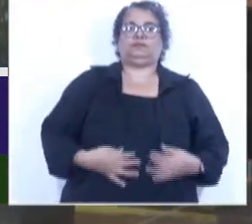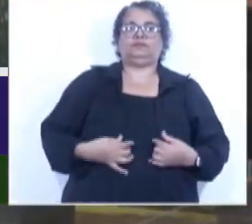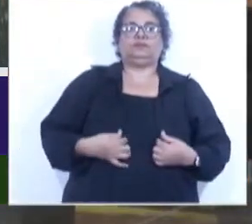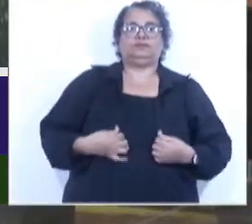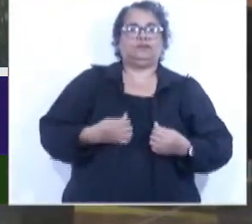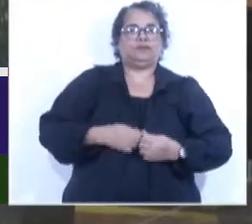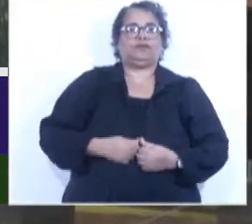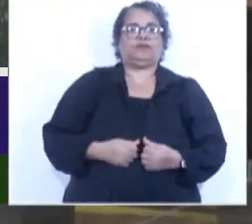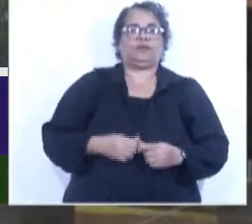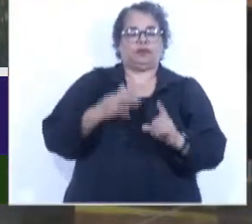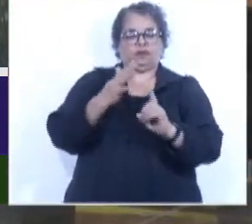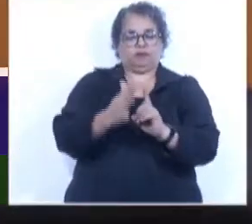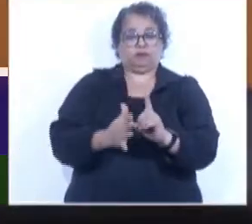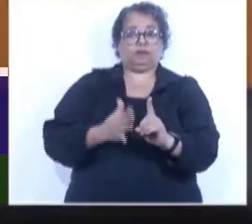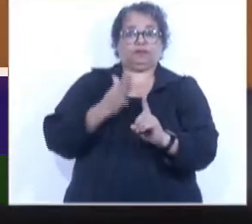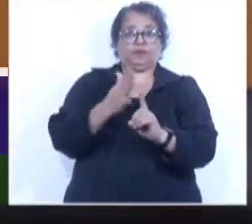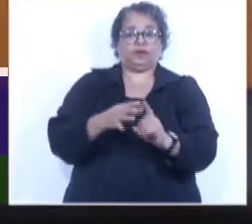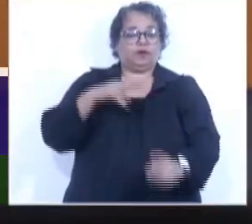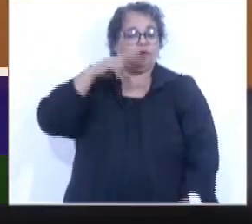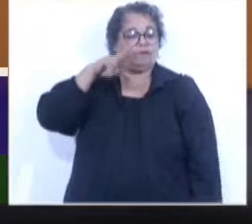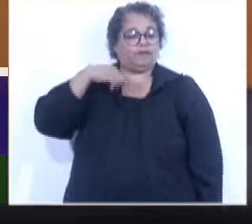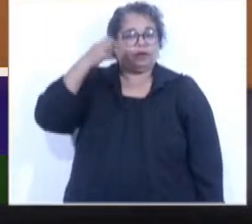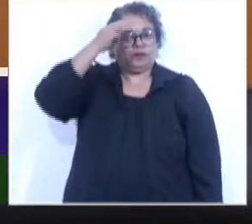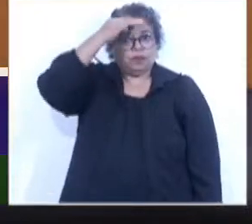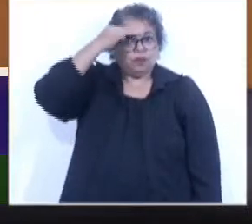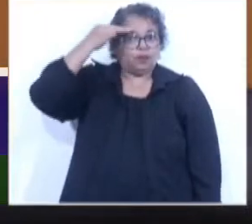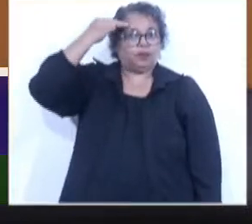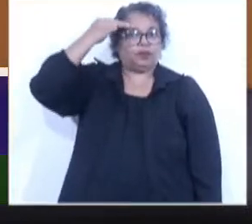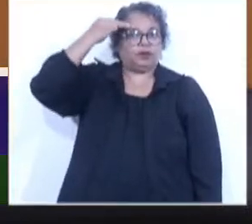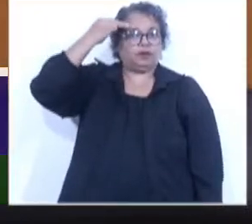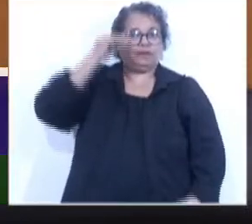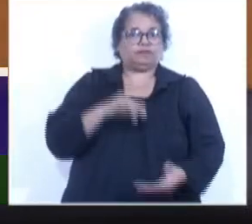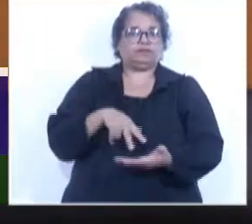com a palavra Vereador Murilo Ferreira